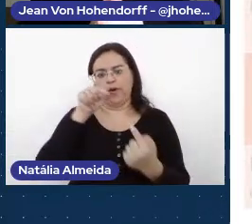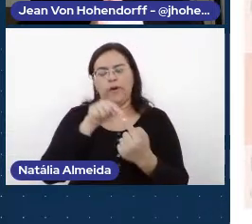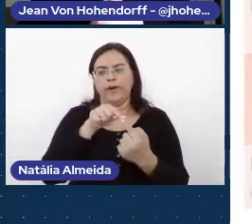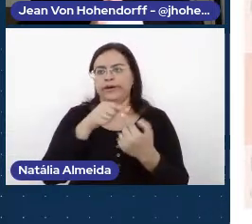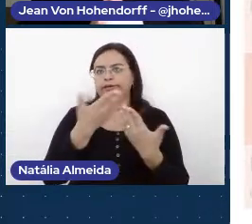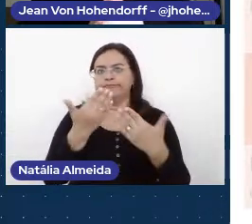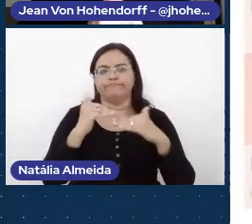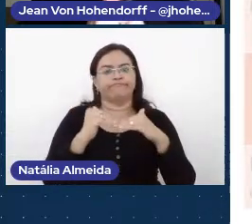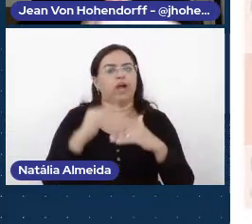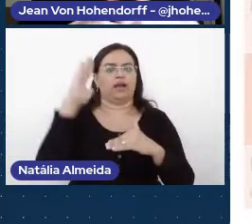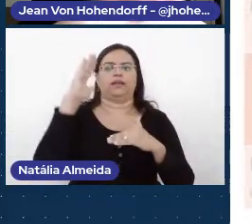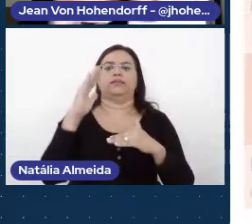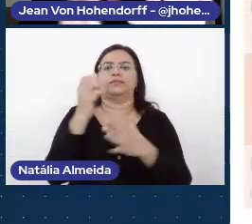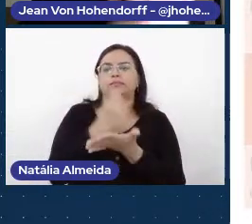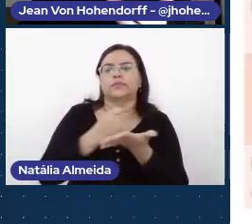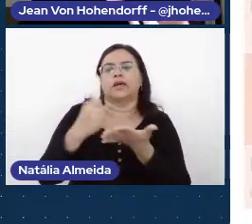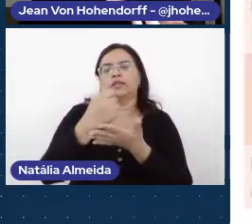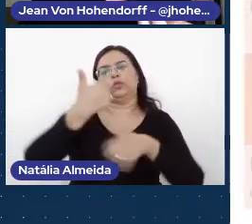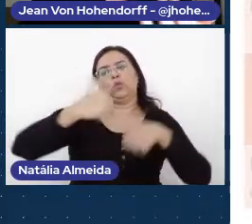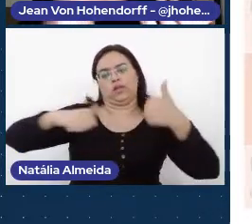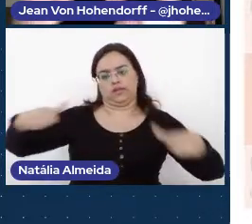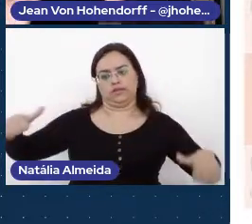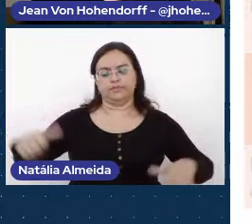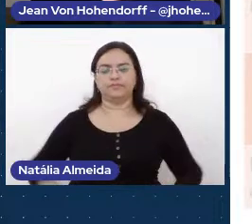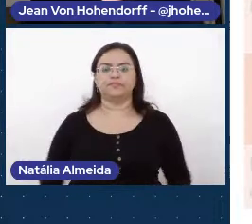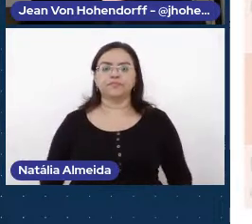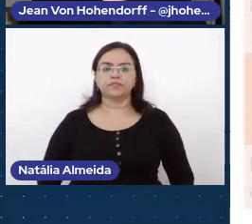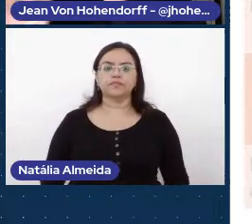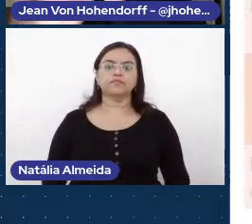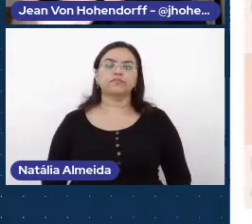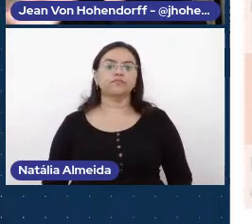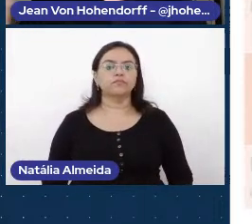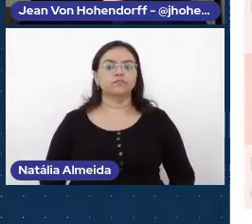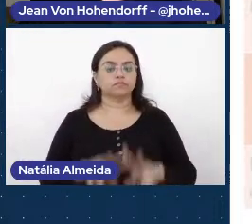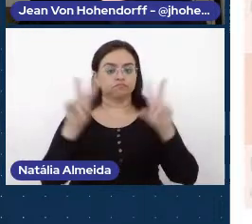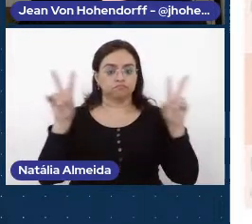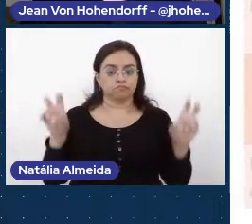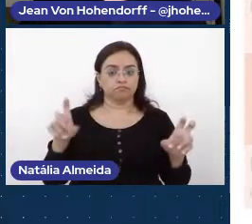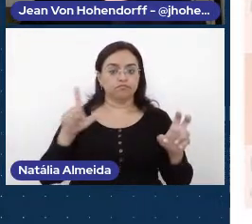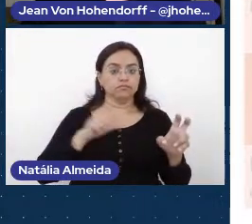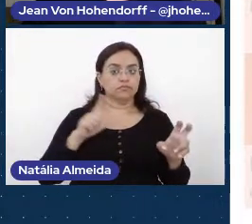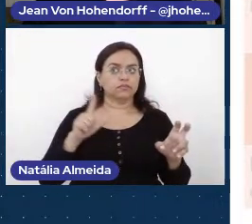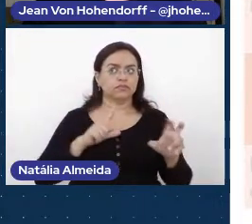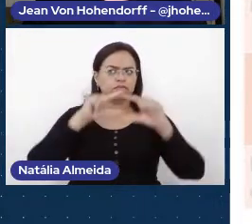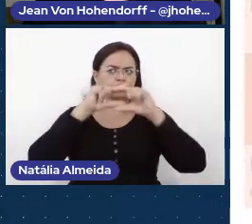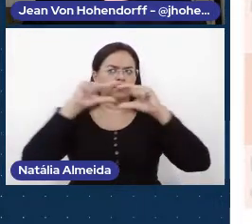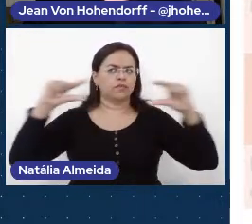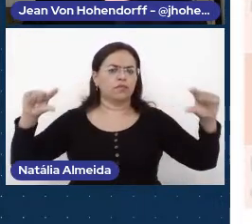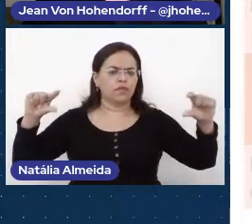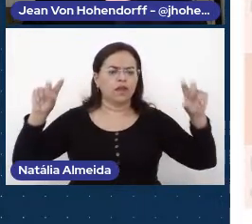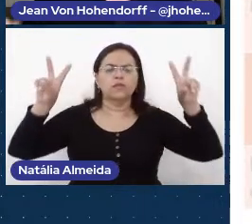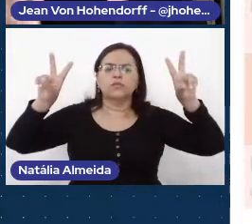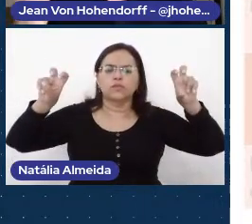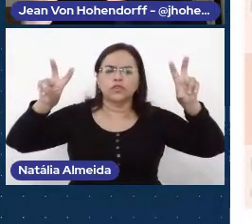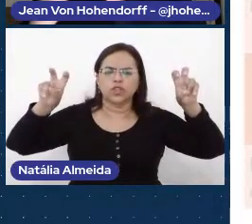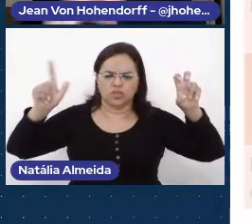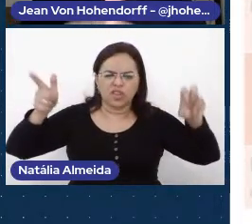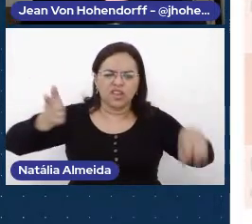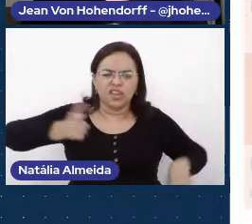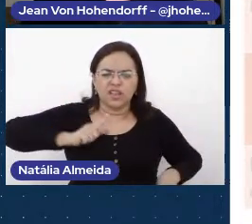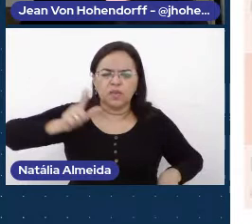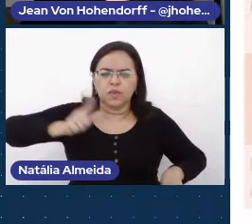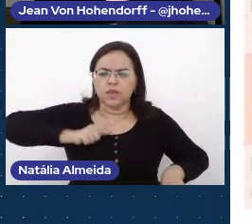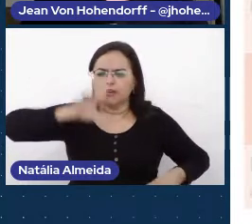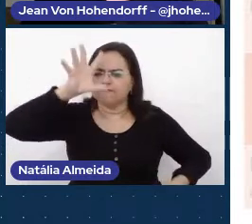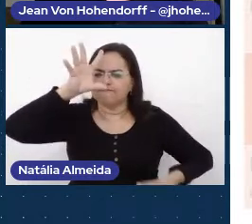critérios de qualidade. Então, sobre o título, se ele fornece uma descrição concisa da natureza ou tema do estudo indicado, se